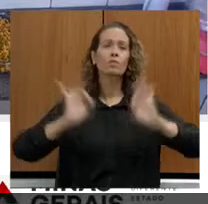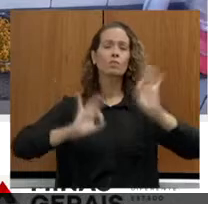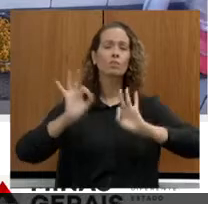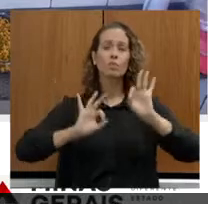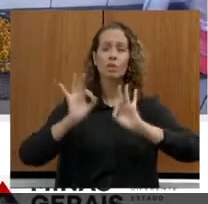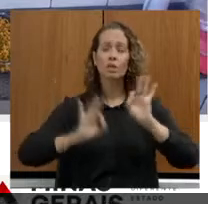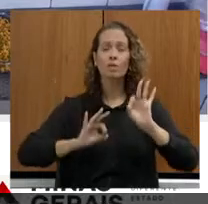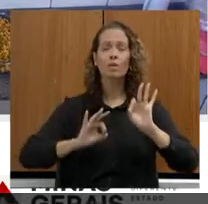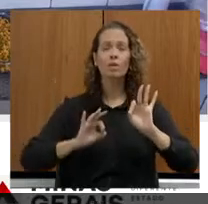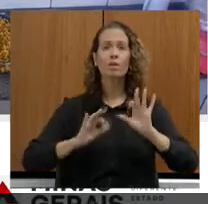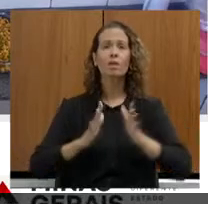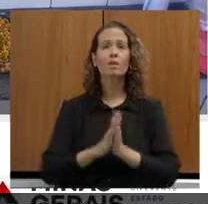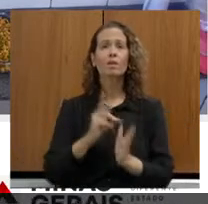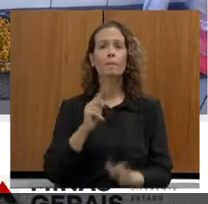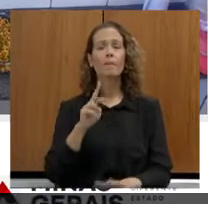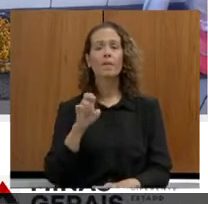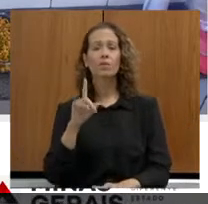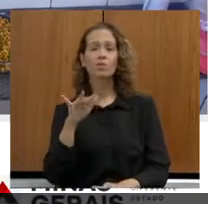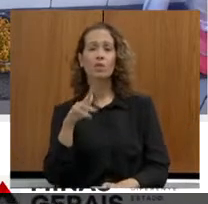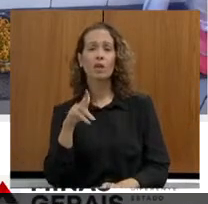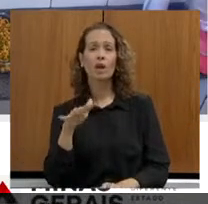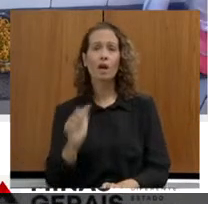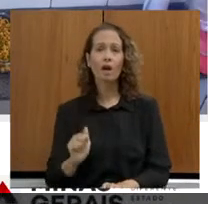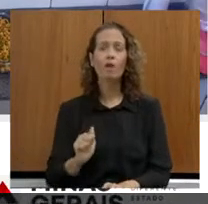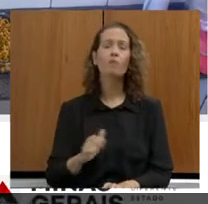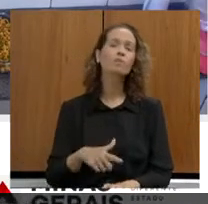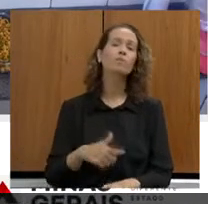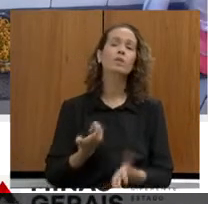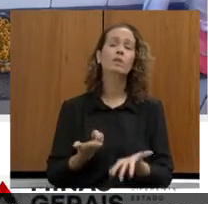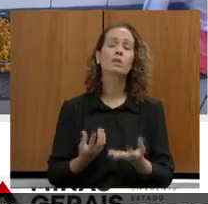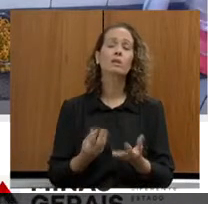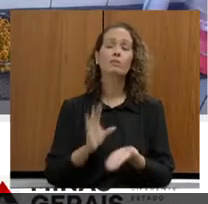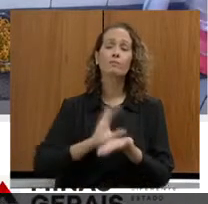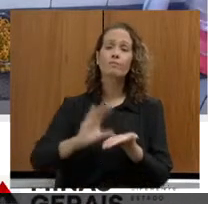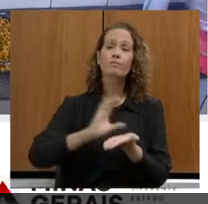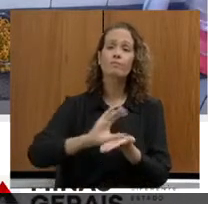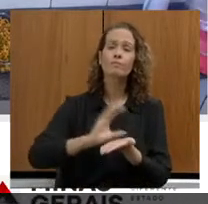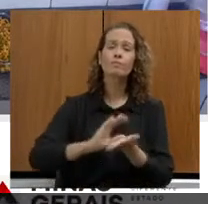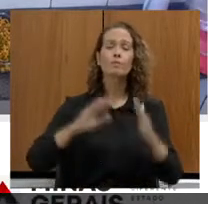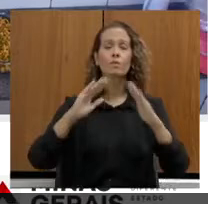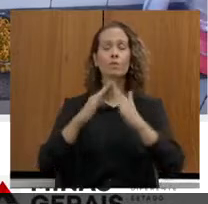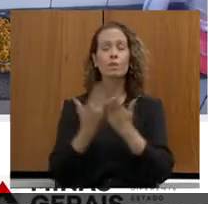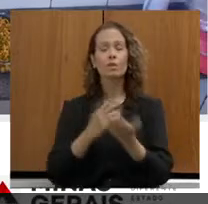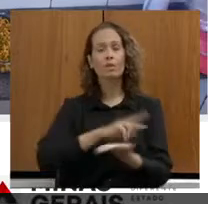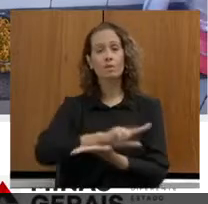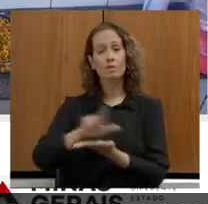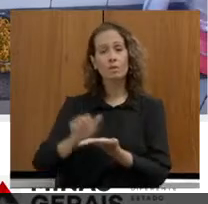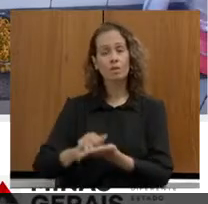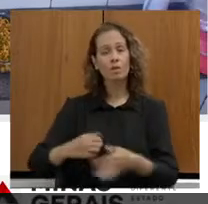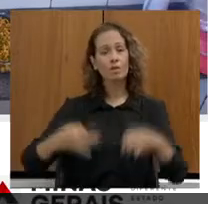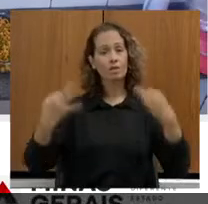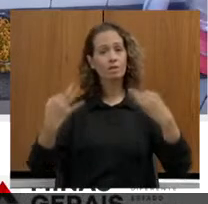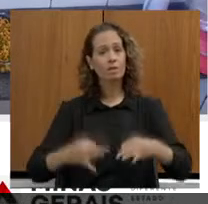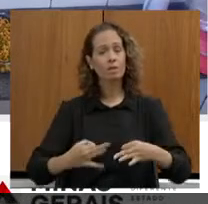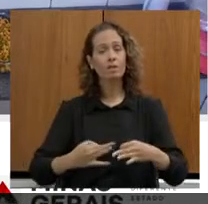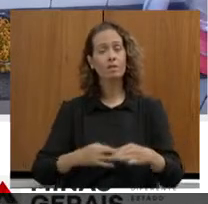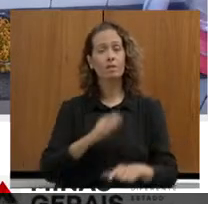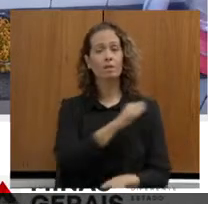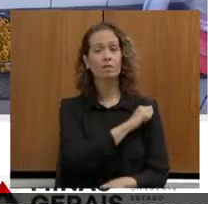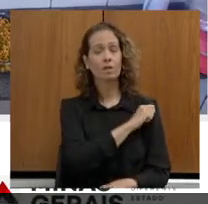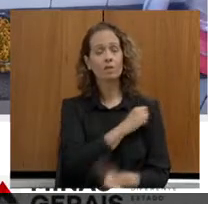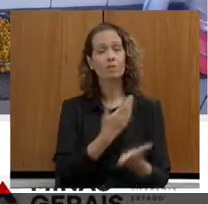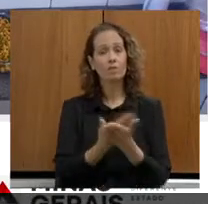gente diz Tirou mais de 90 milhões as escolas conseguimos fazer né dar certeza aos estudantes e profissionais que as escolas poderiam